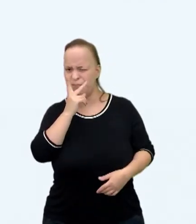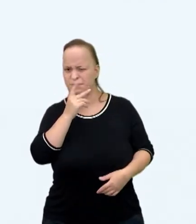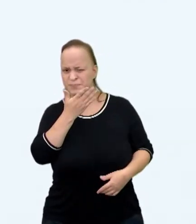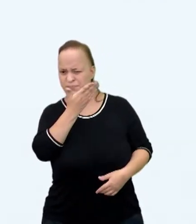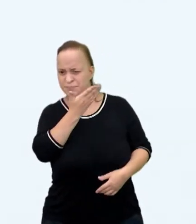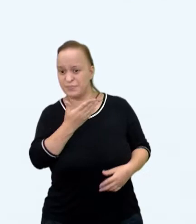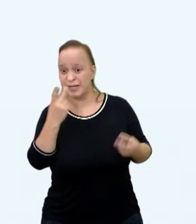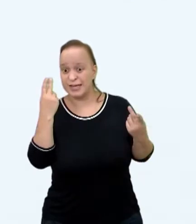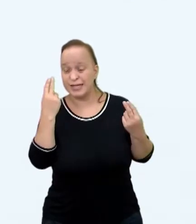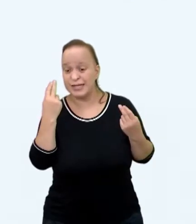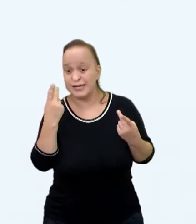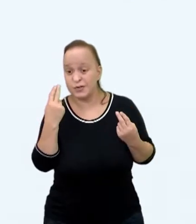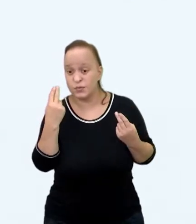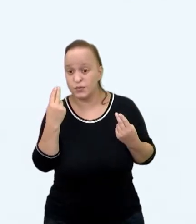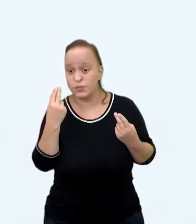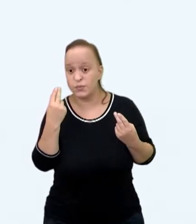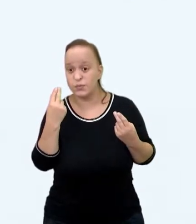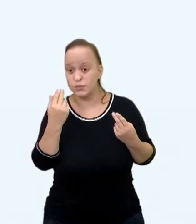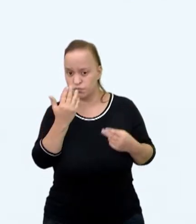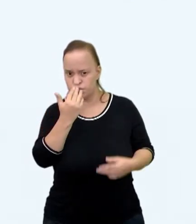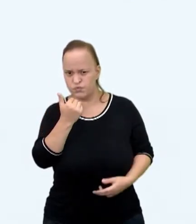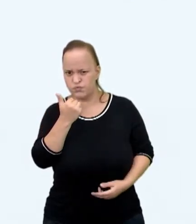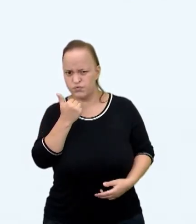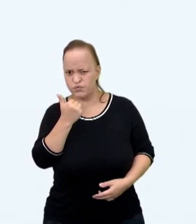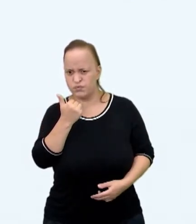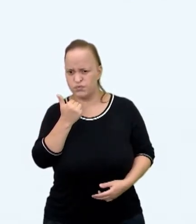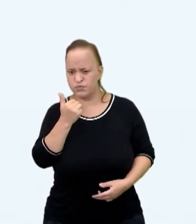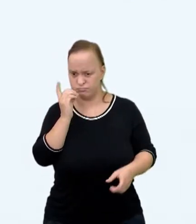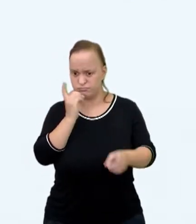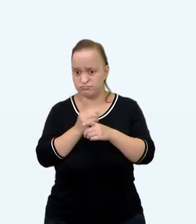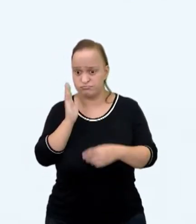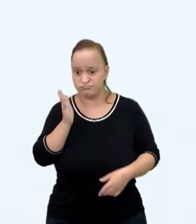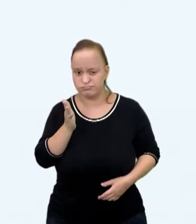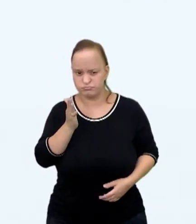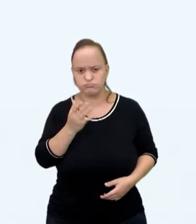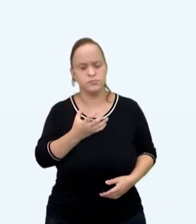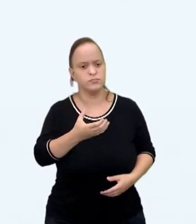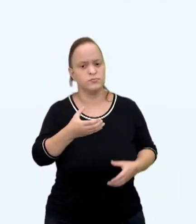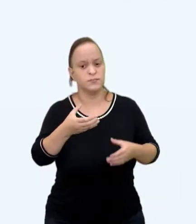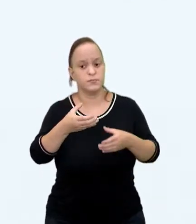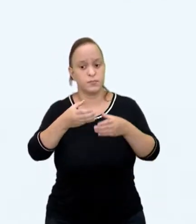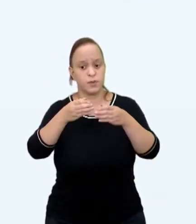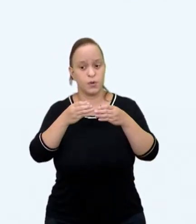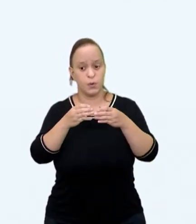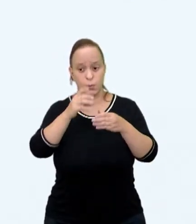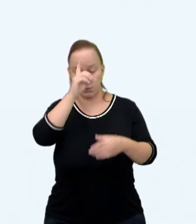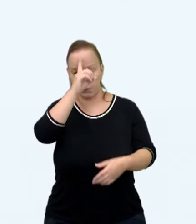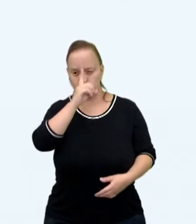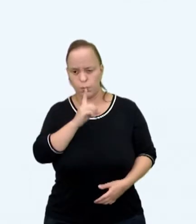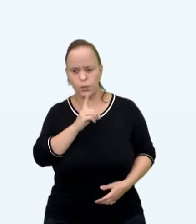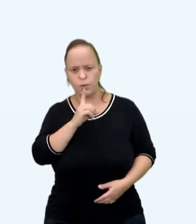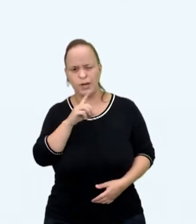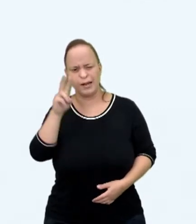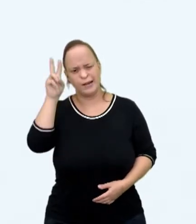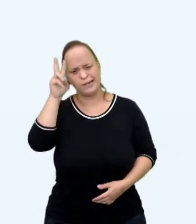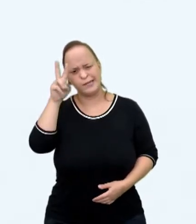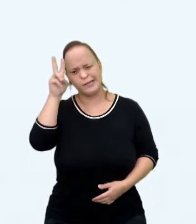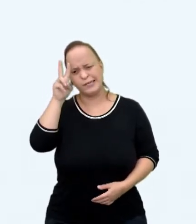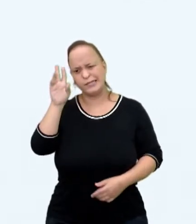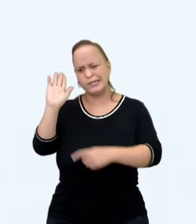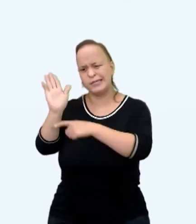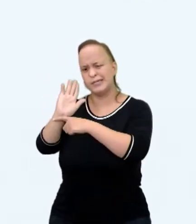Melão nos faz recordar do filme Rei Leão. Isso também pelas capas serem parecidas.